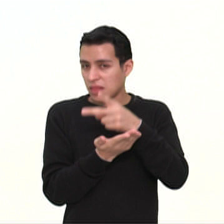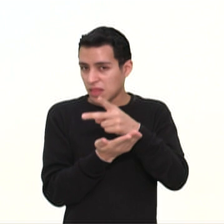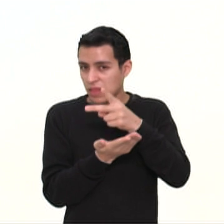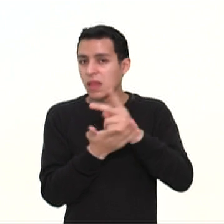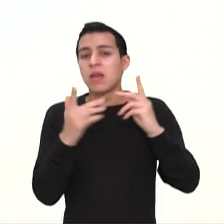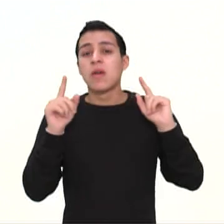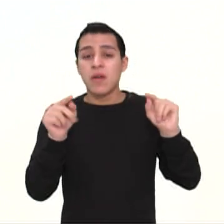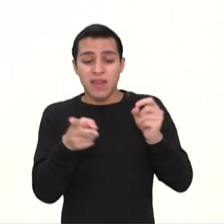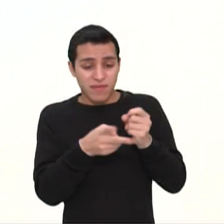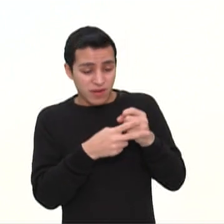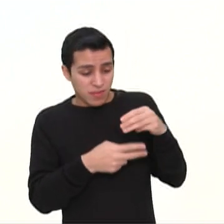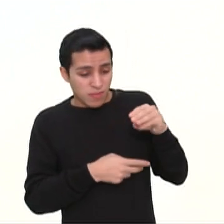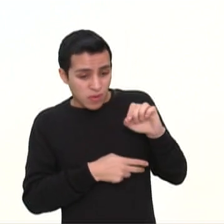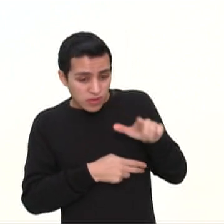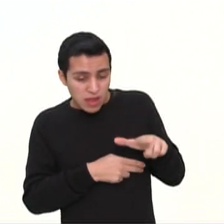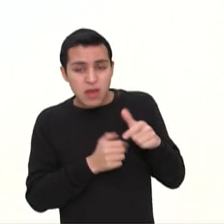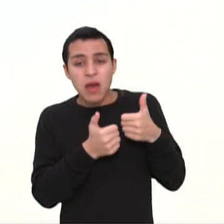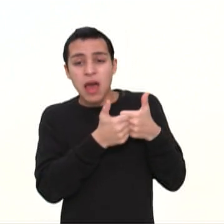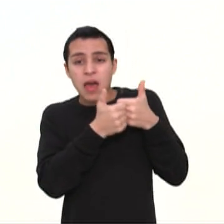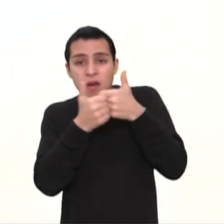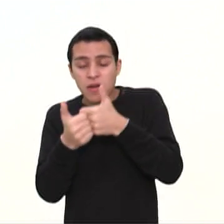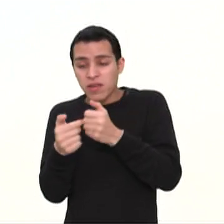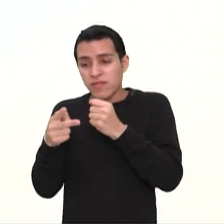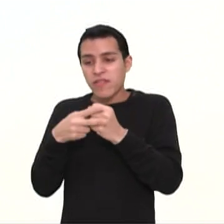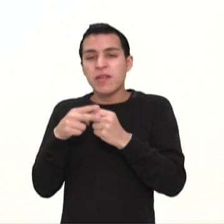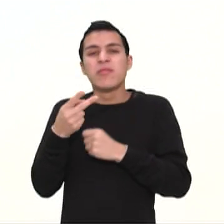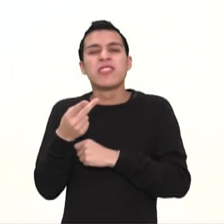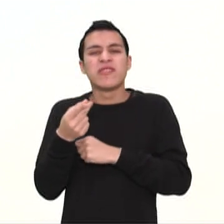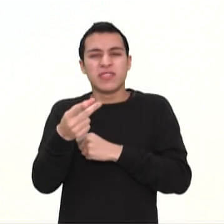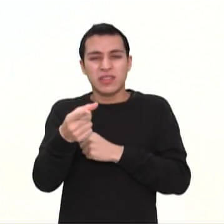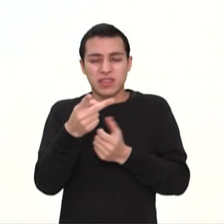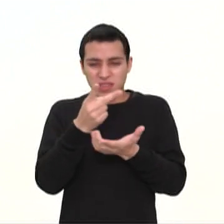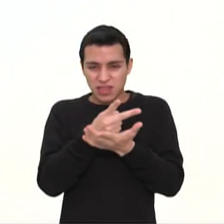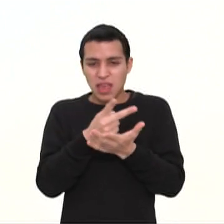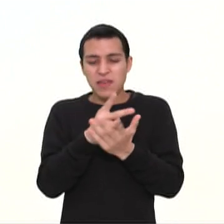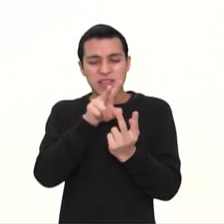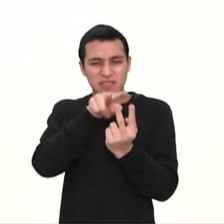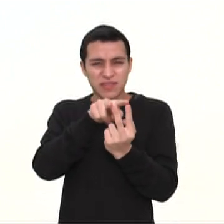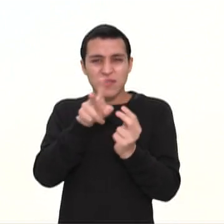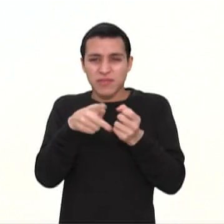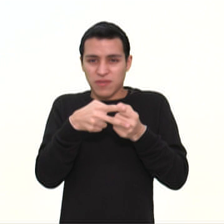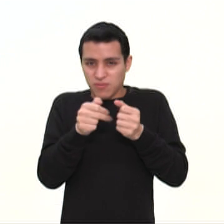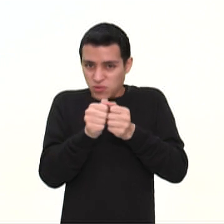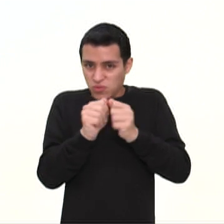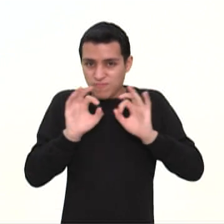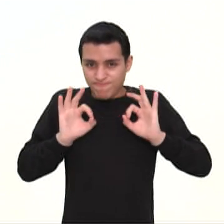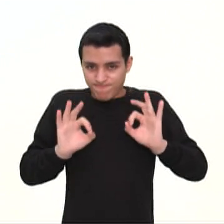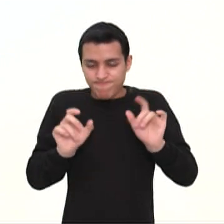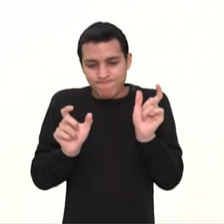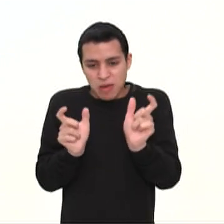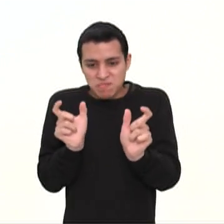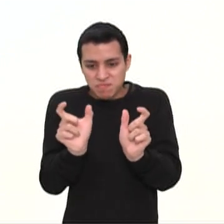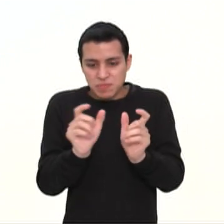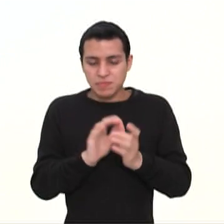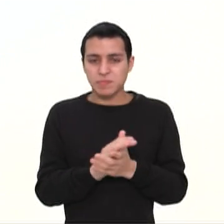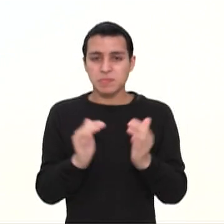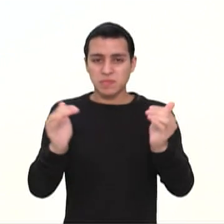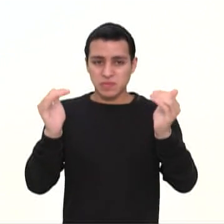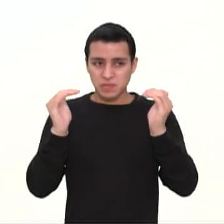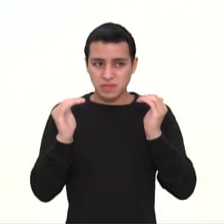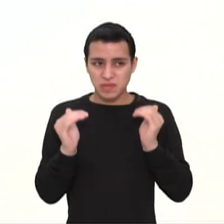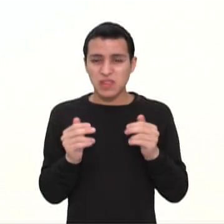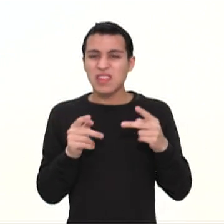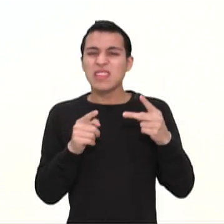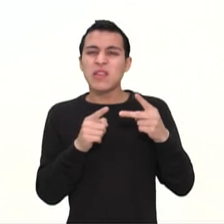verbo modal acompanha o verbo no infinitivo, sempre dois verbos juntos. Na segunda frase, nós temos Carol